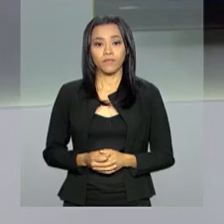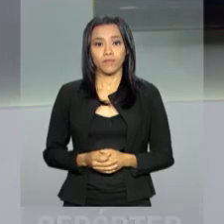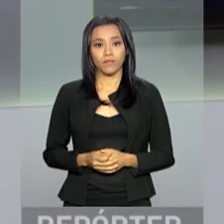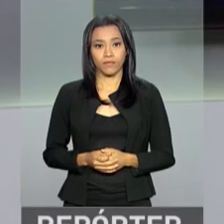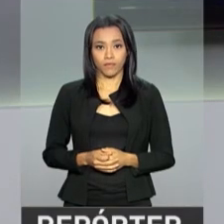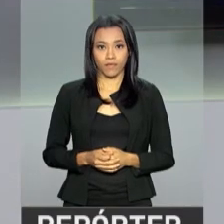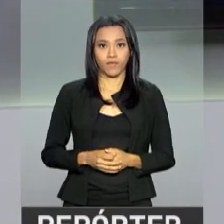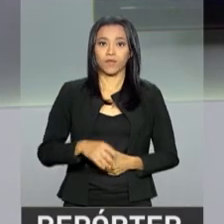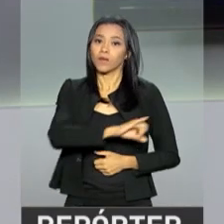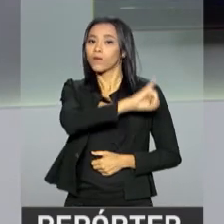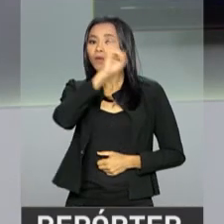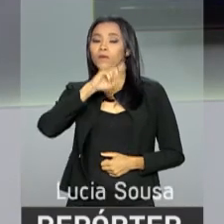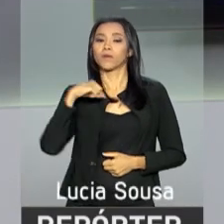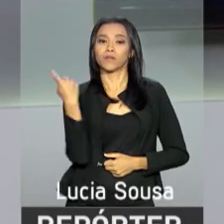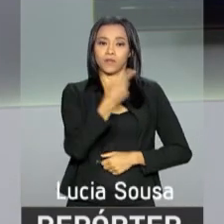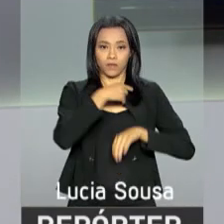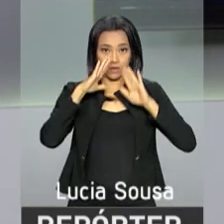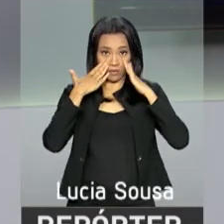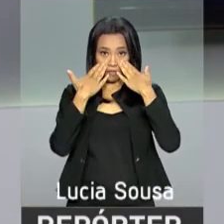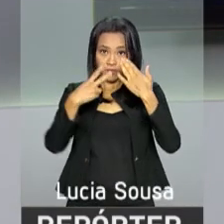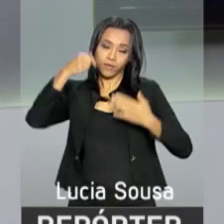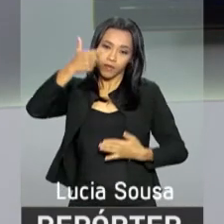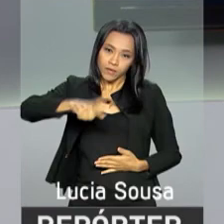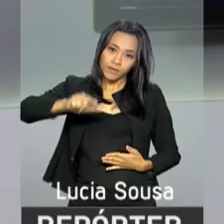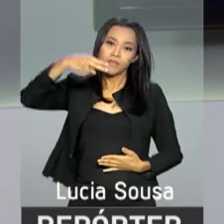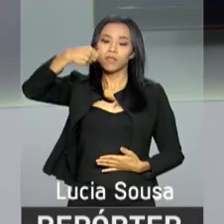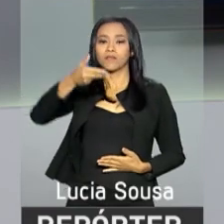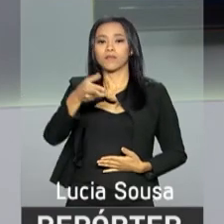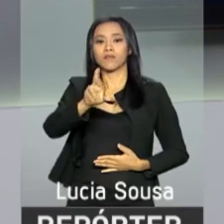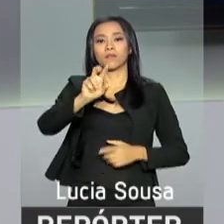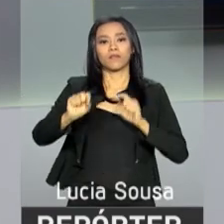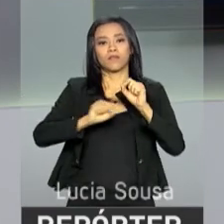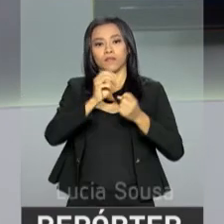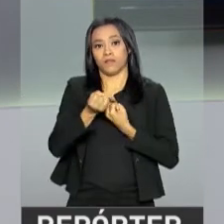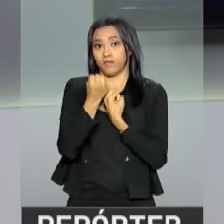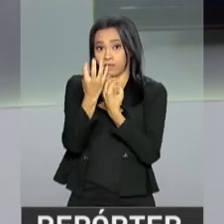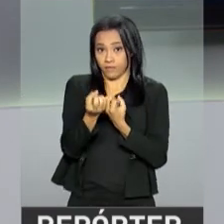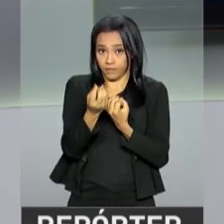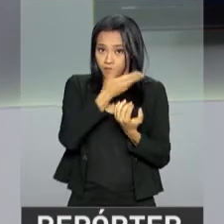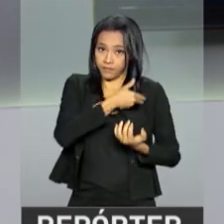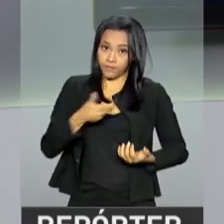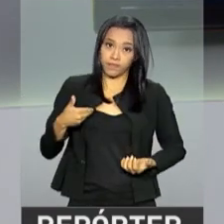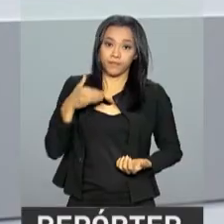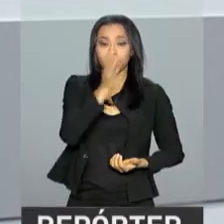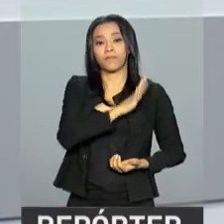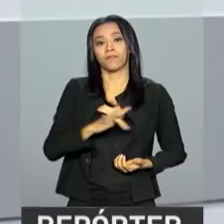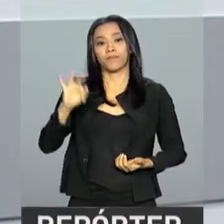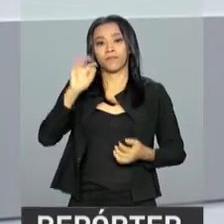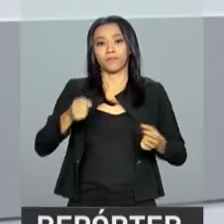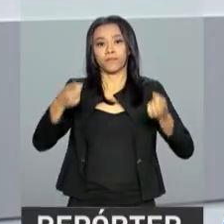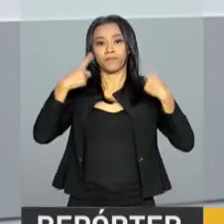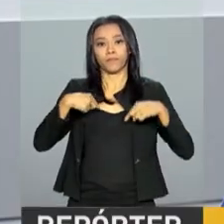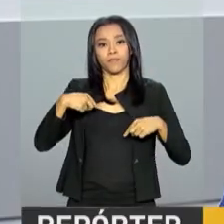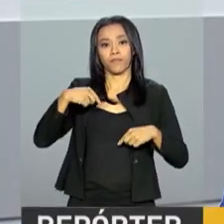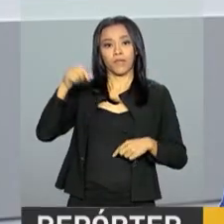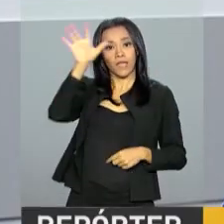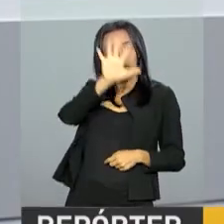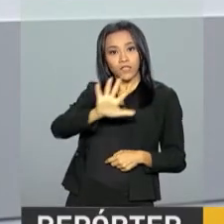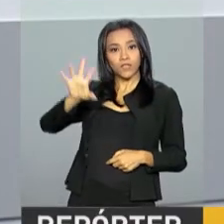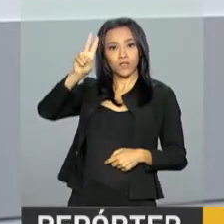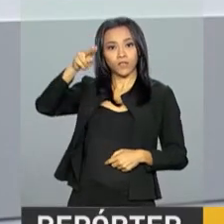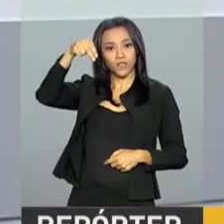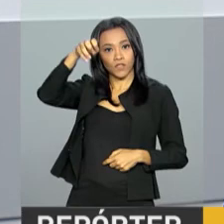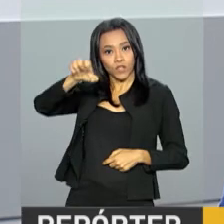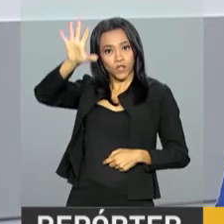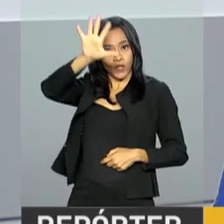o la no ar mais uma edição do repórter nbr as notícias do governo federal a região nordeste será